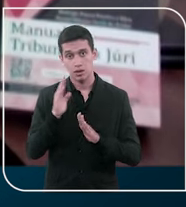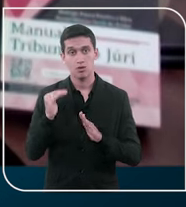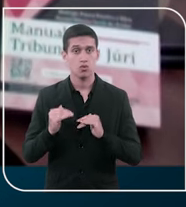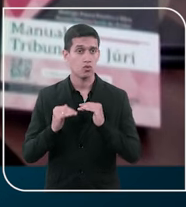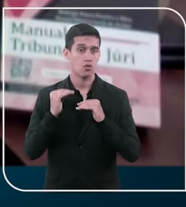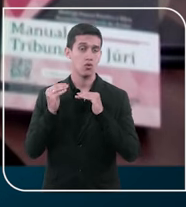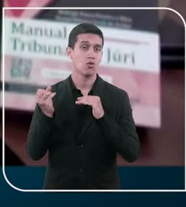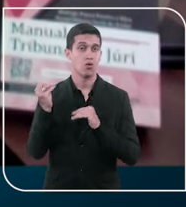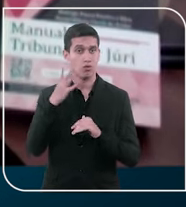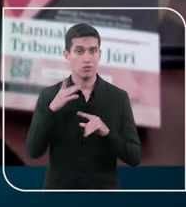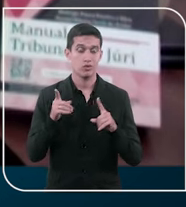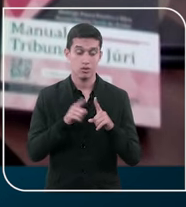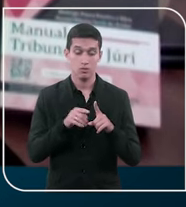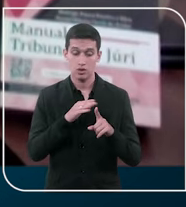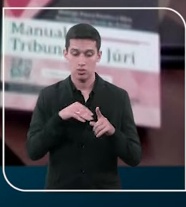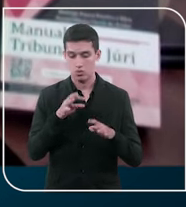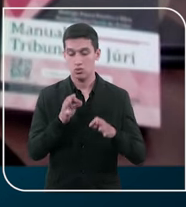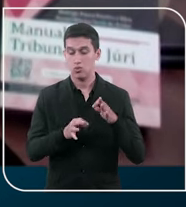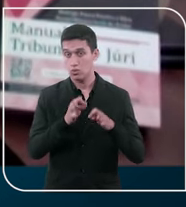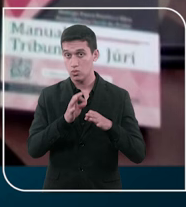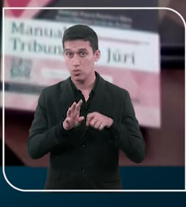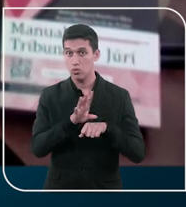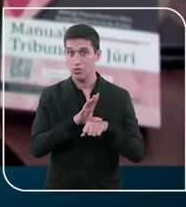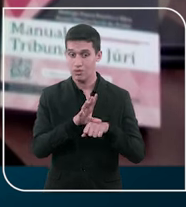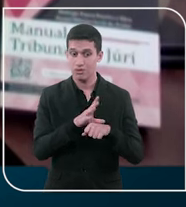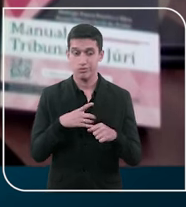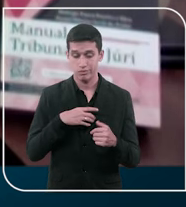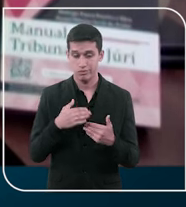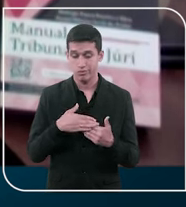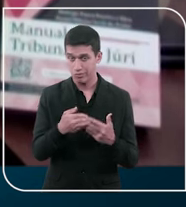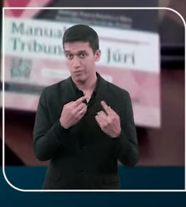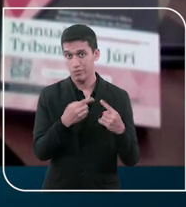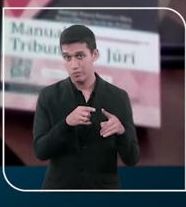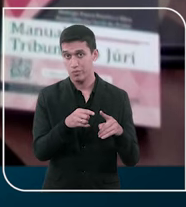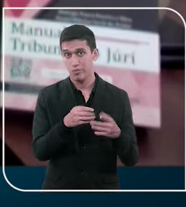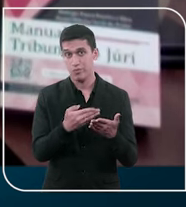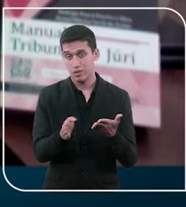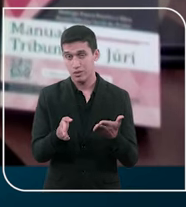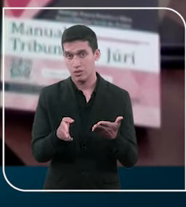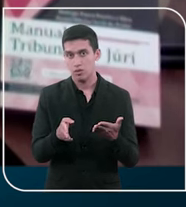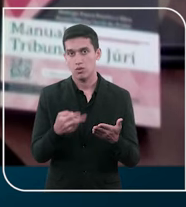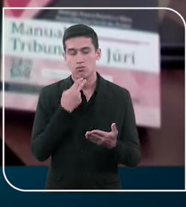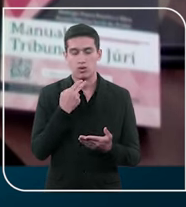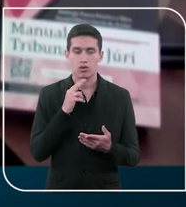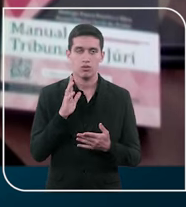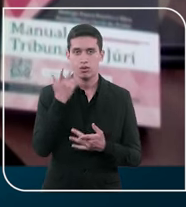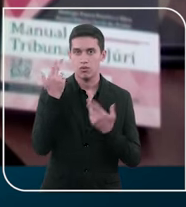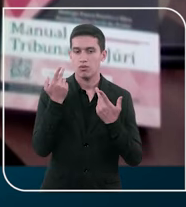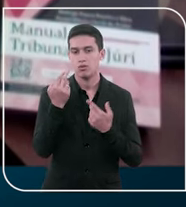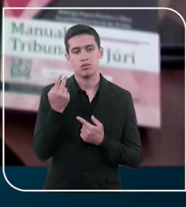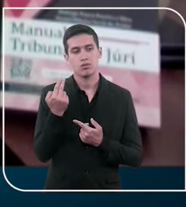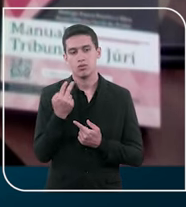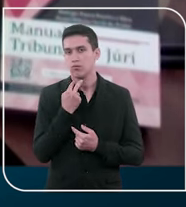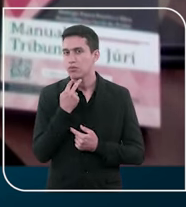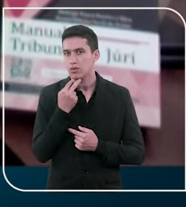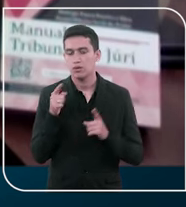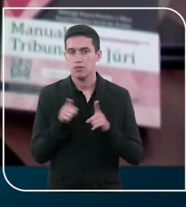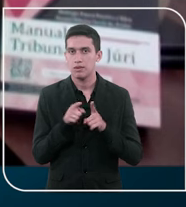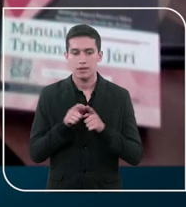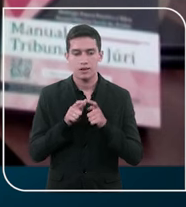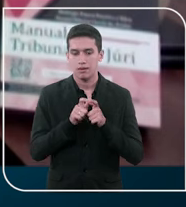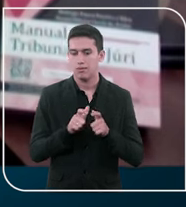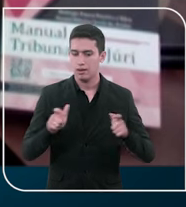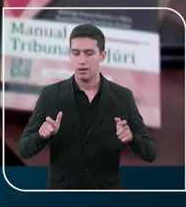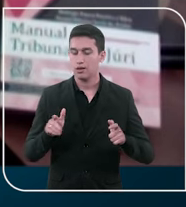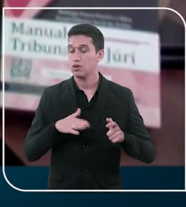viés constitucional, isso estaria, em tese, prejudicado. Não poderia se fazer isso, assim como não se pode